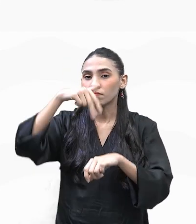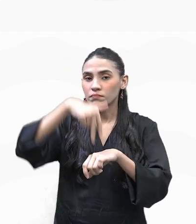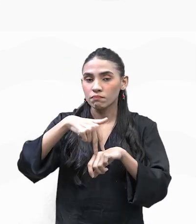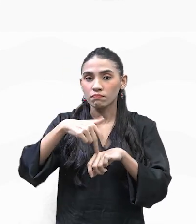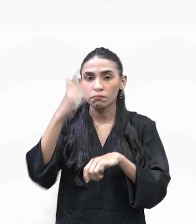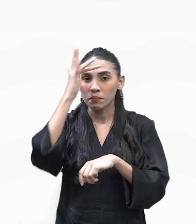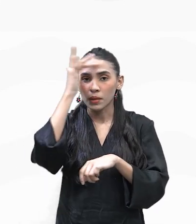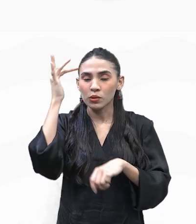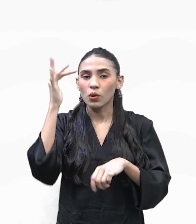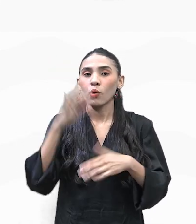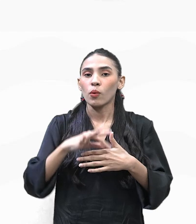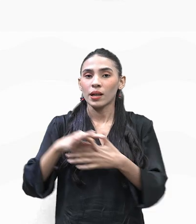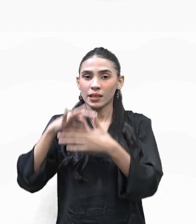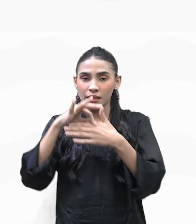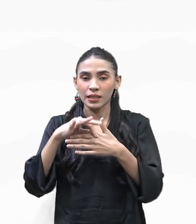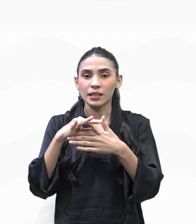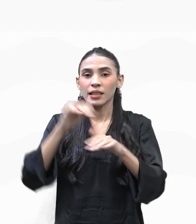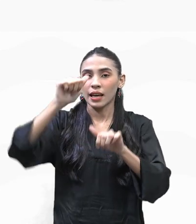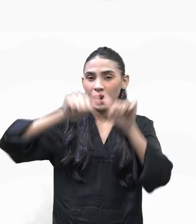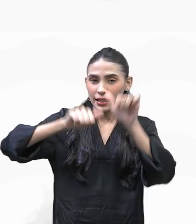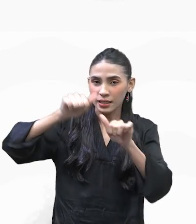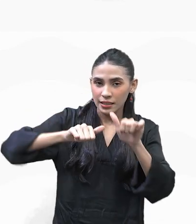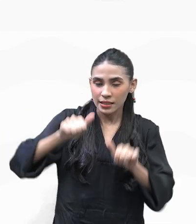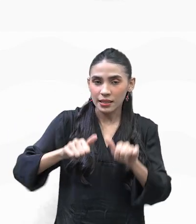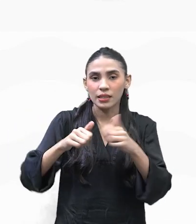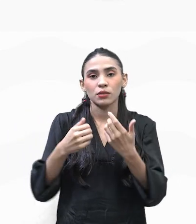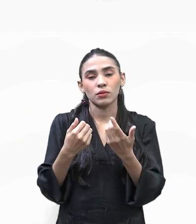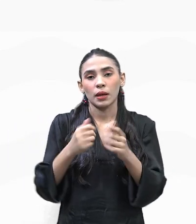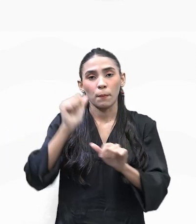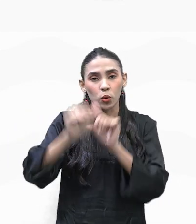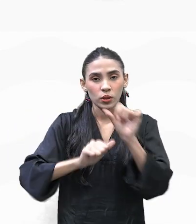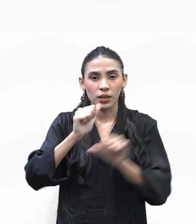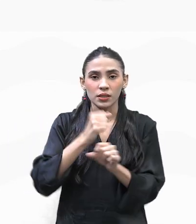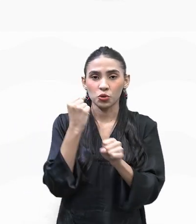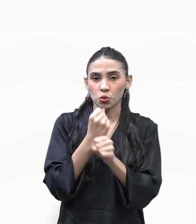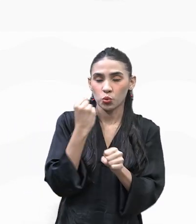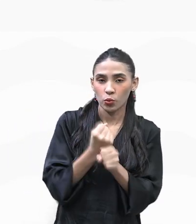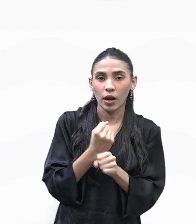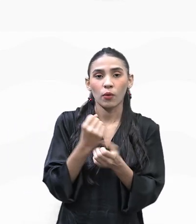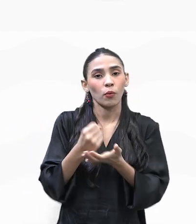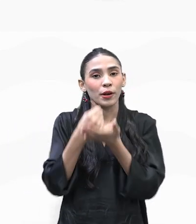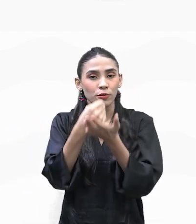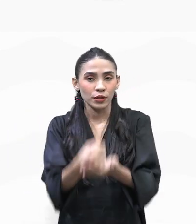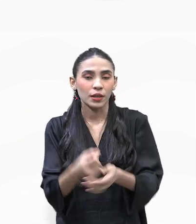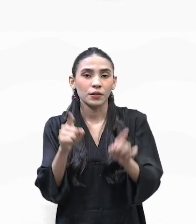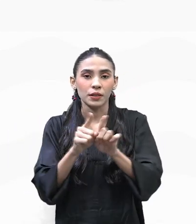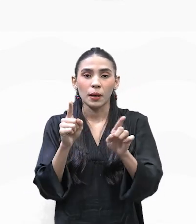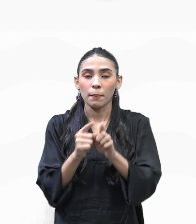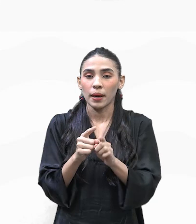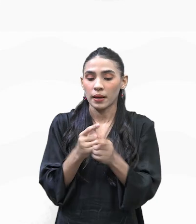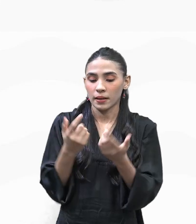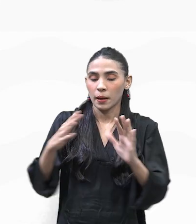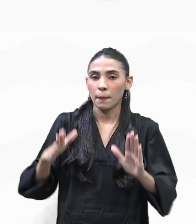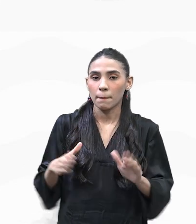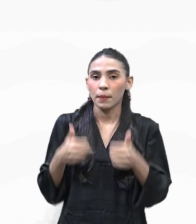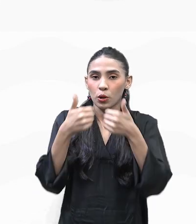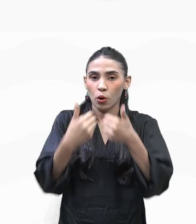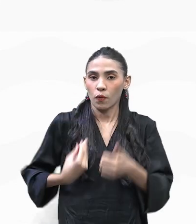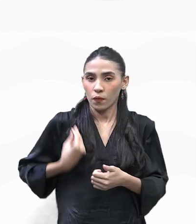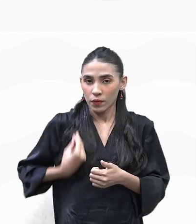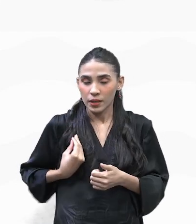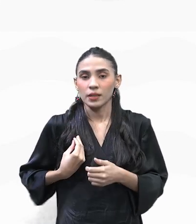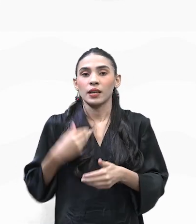certo? Catalisador de mudanças estruturais, contribuindo para a melhoria das condições de vida e do